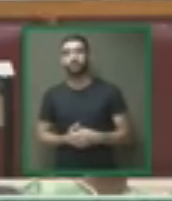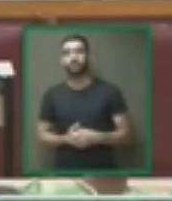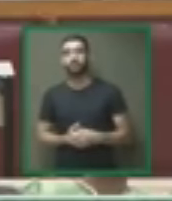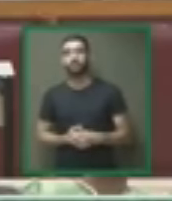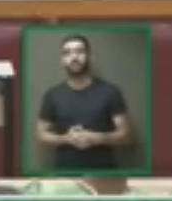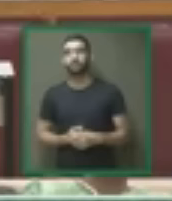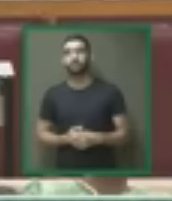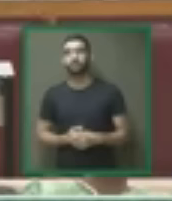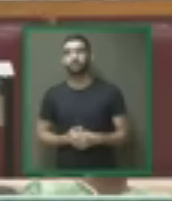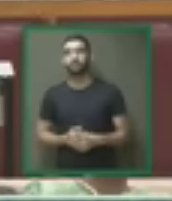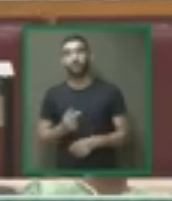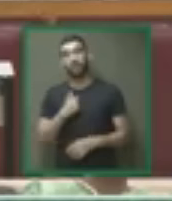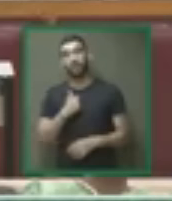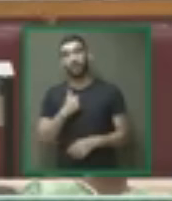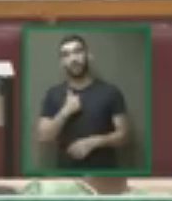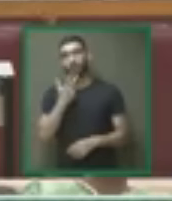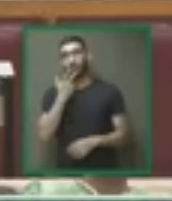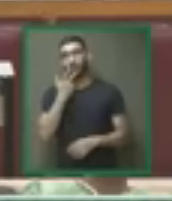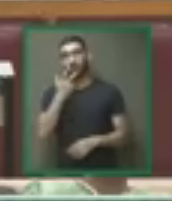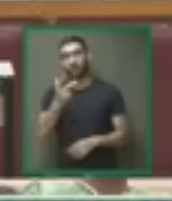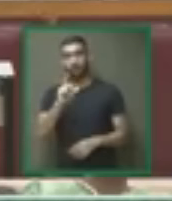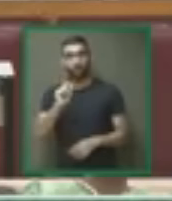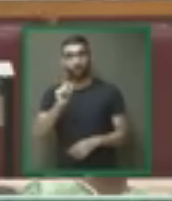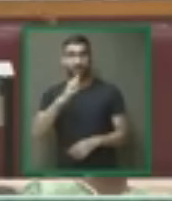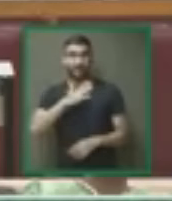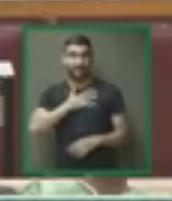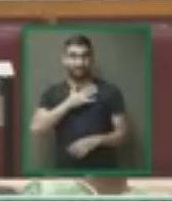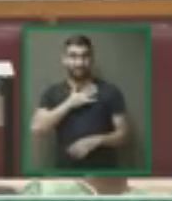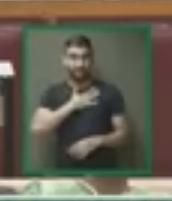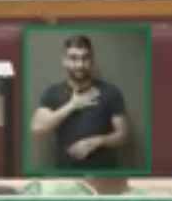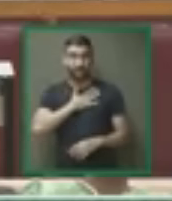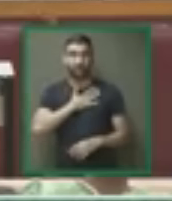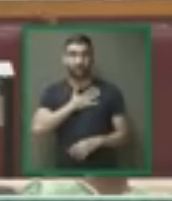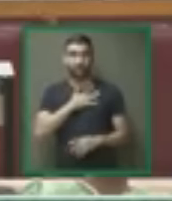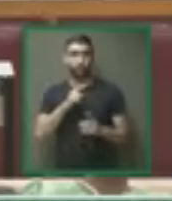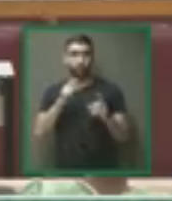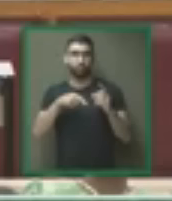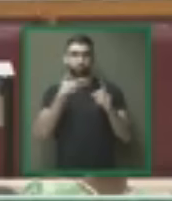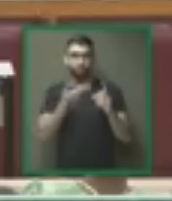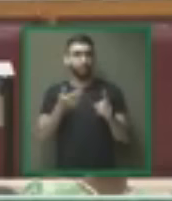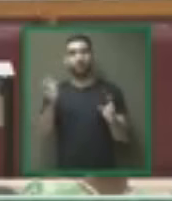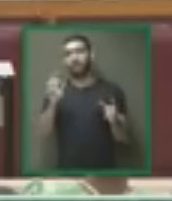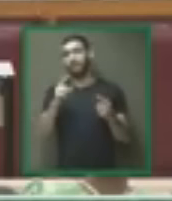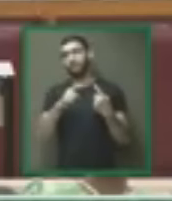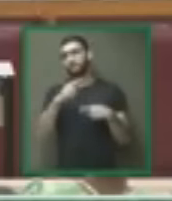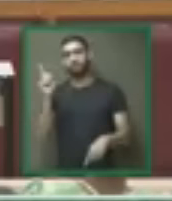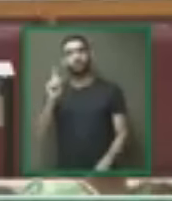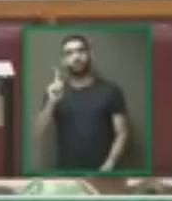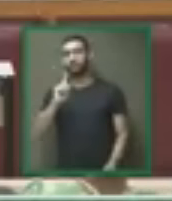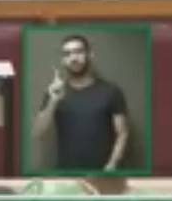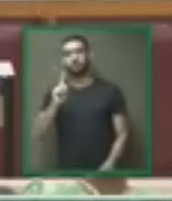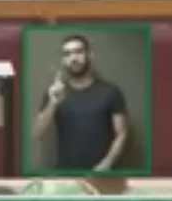Doutor, o que eu posso lhe dizer é que da minha parte não é verdadeira. Como muito bem